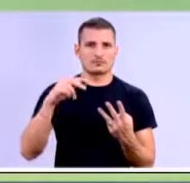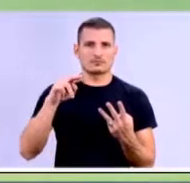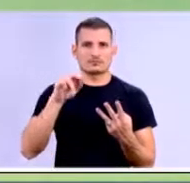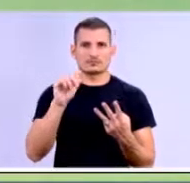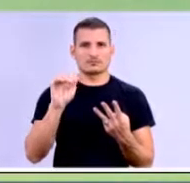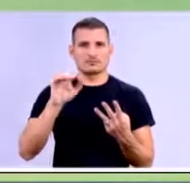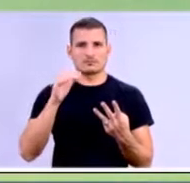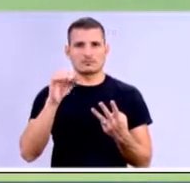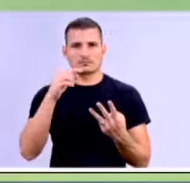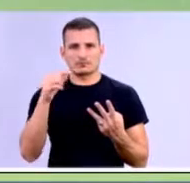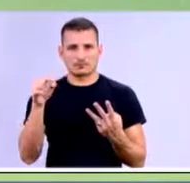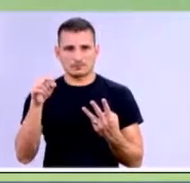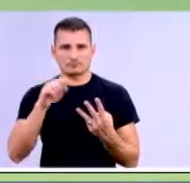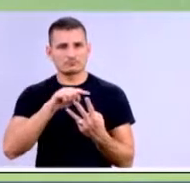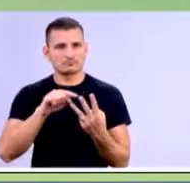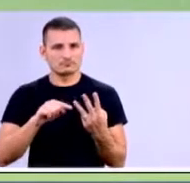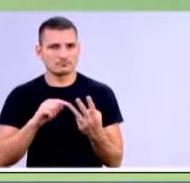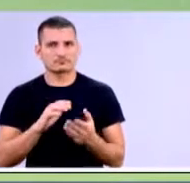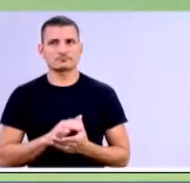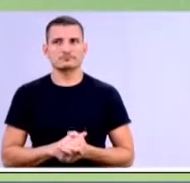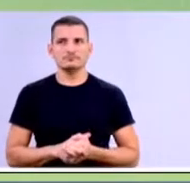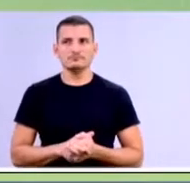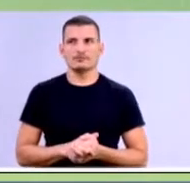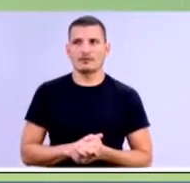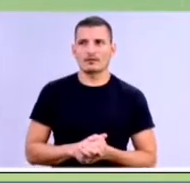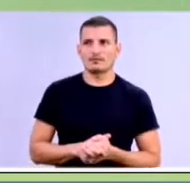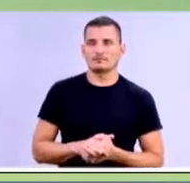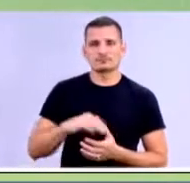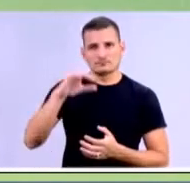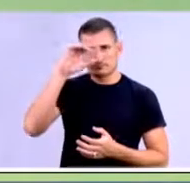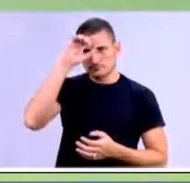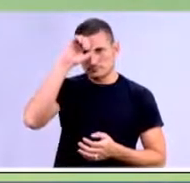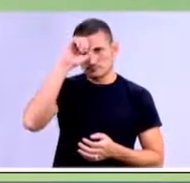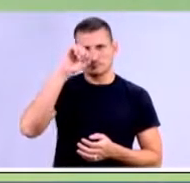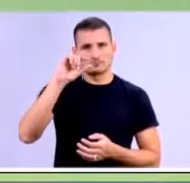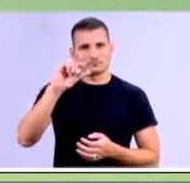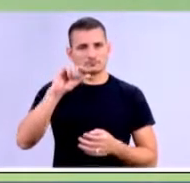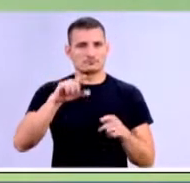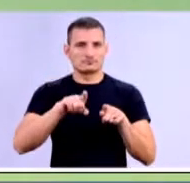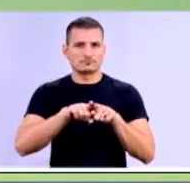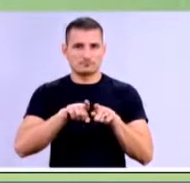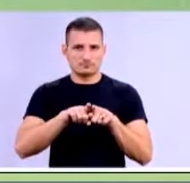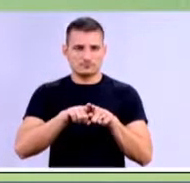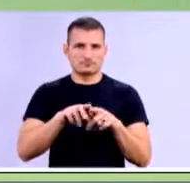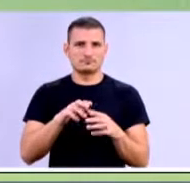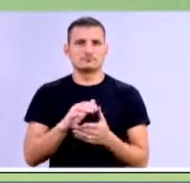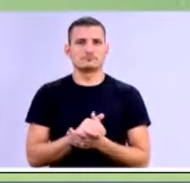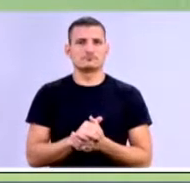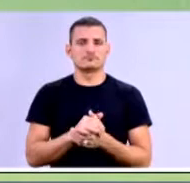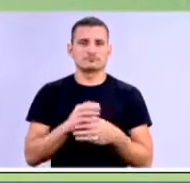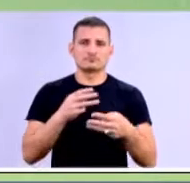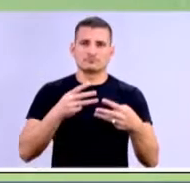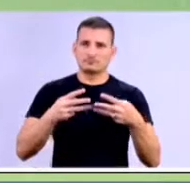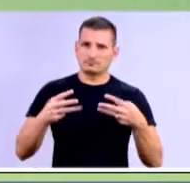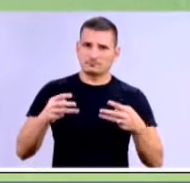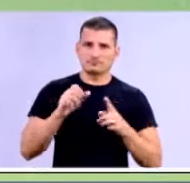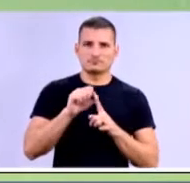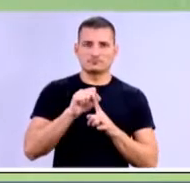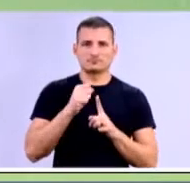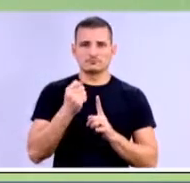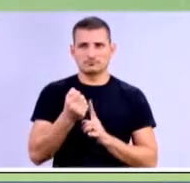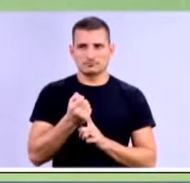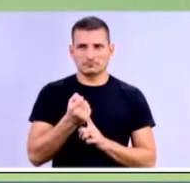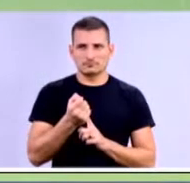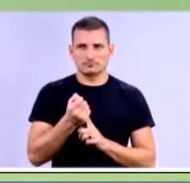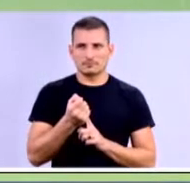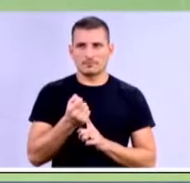cooperação. Aprender um pouco sobre as redes sociais, digitais ou mídias digitais